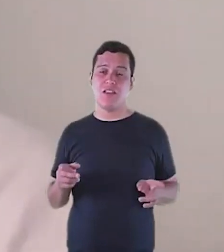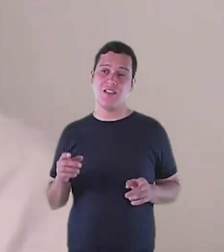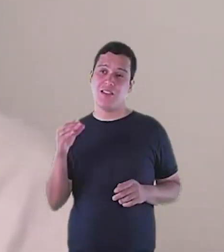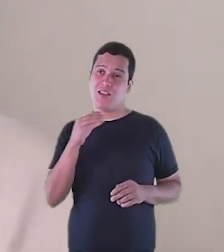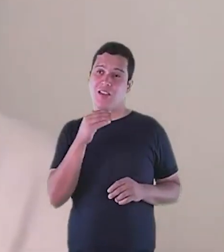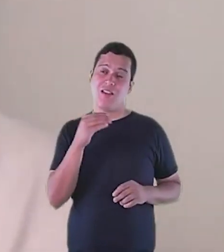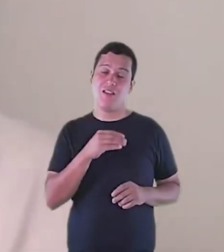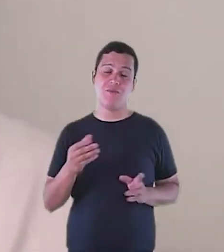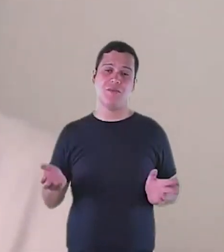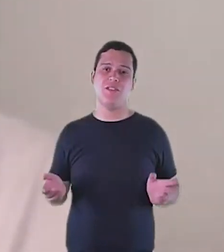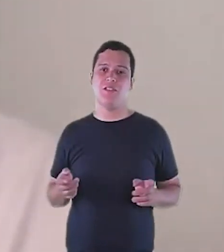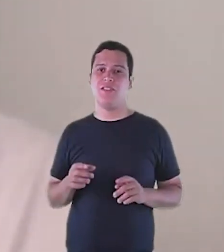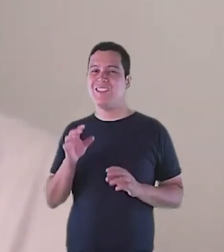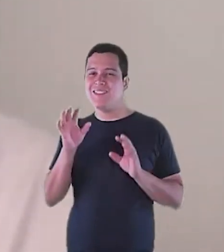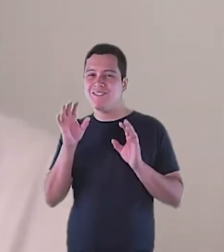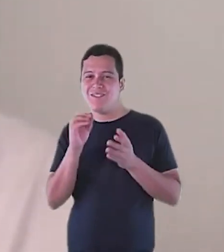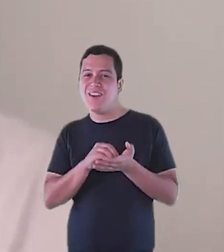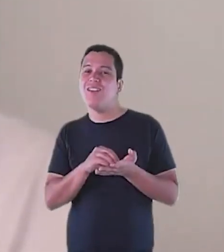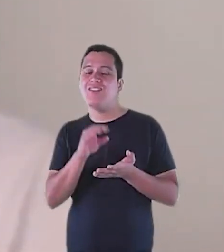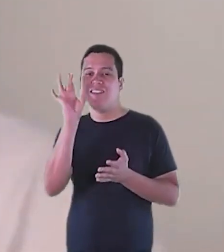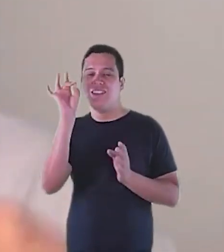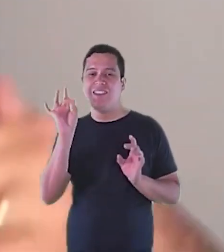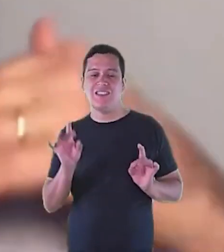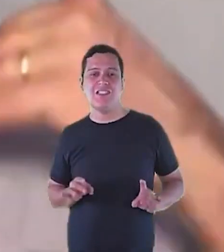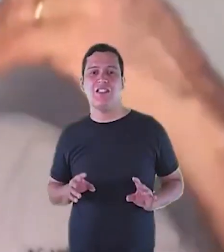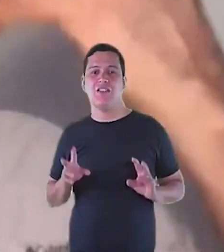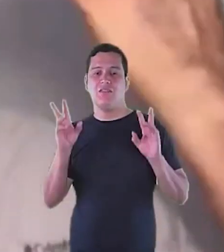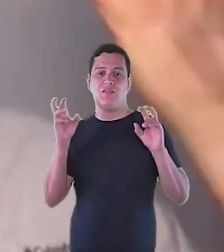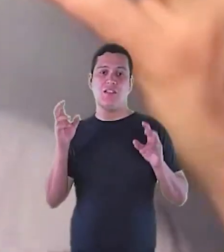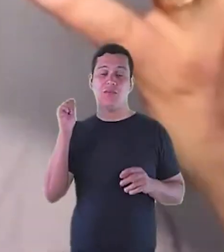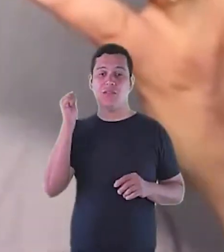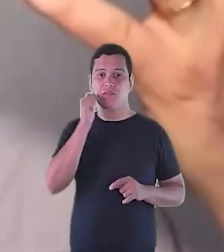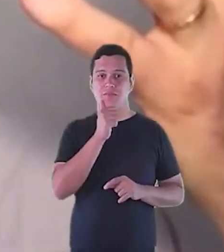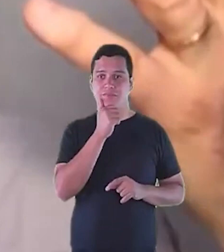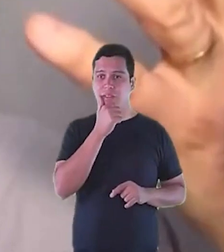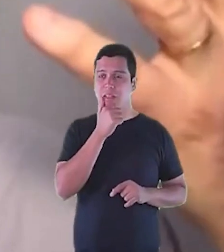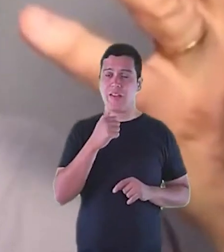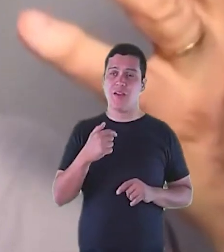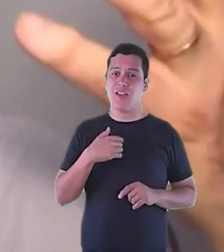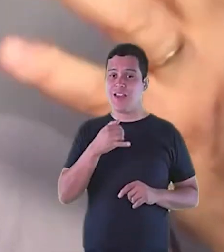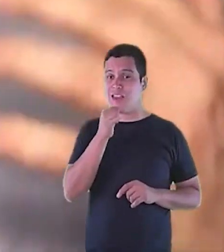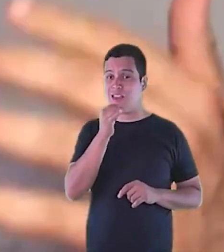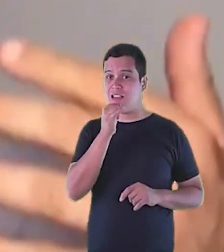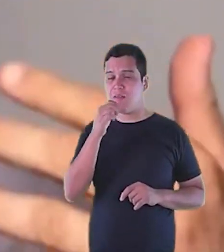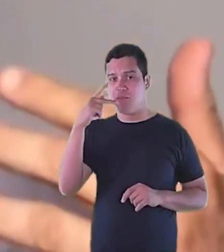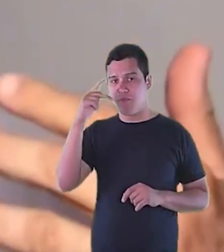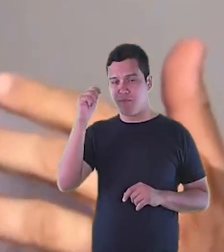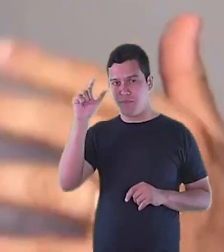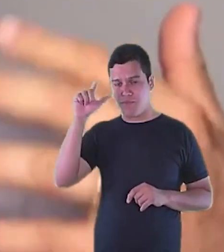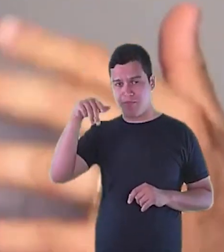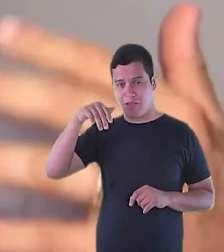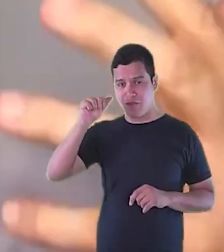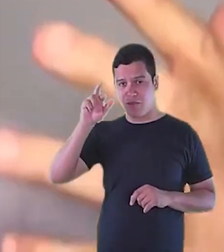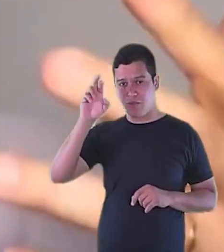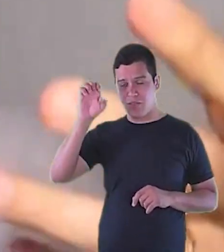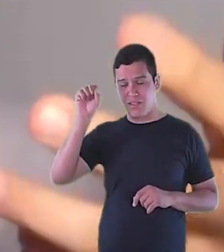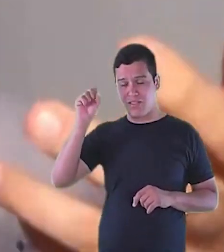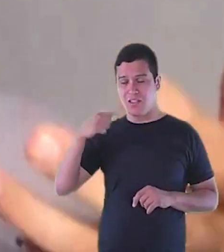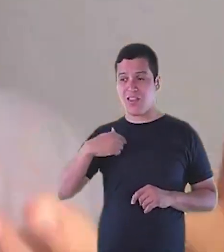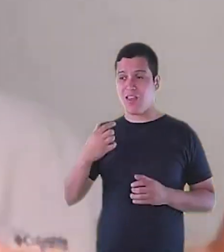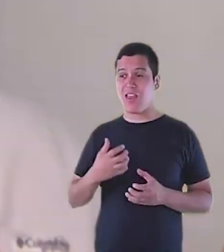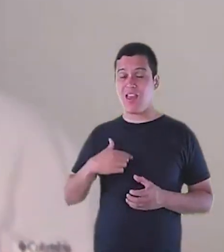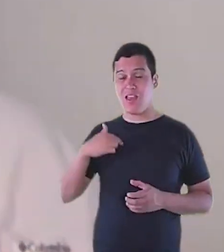diria assim que o Palmares está mais na imaginação das pessoas e na necessidade